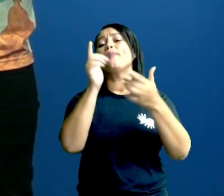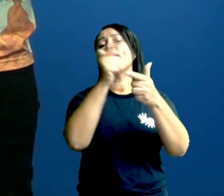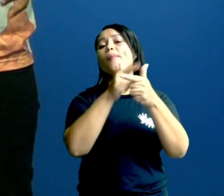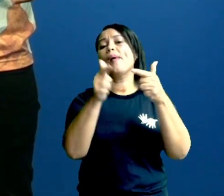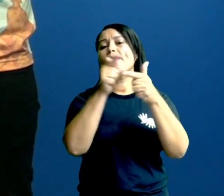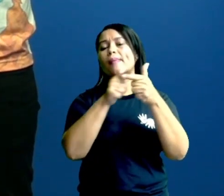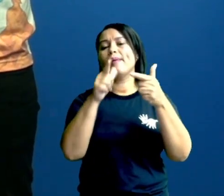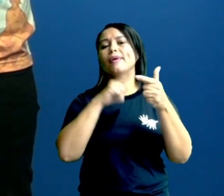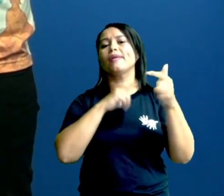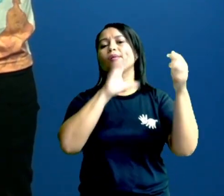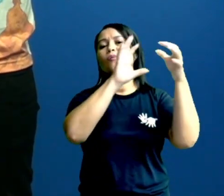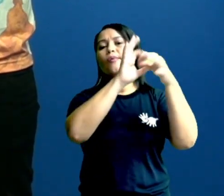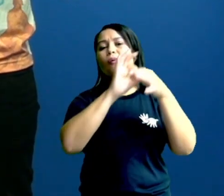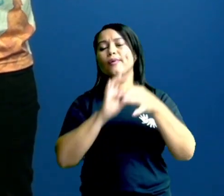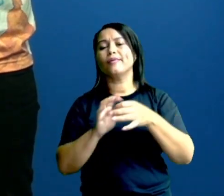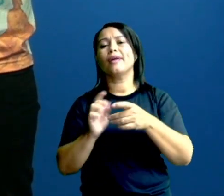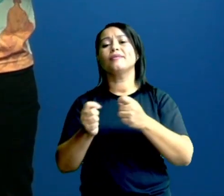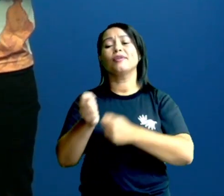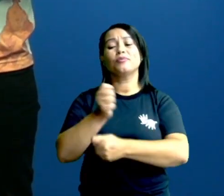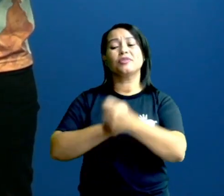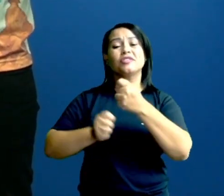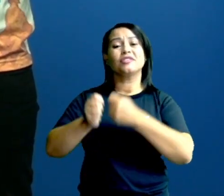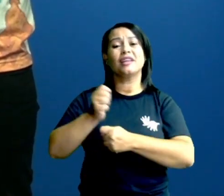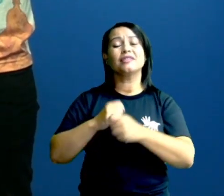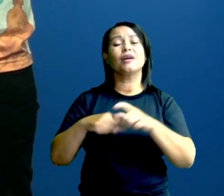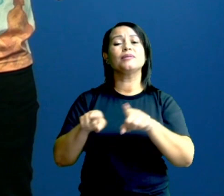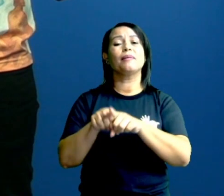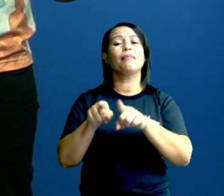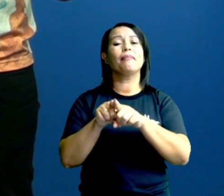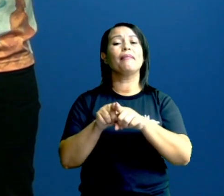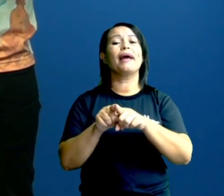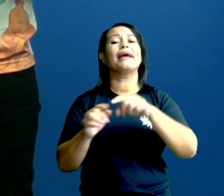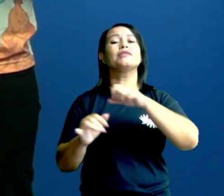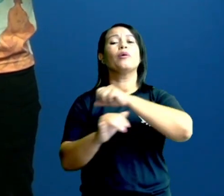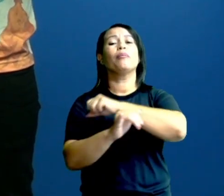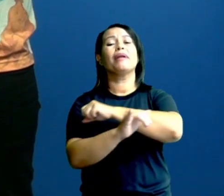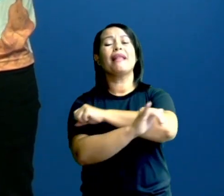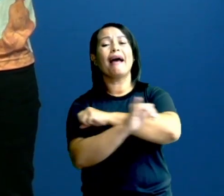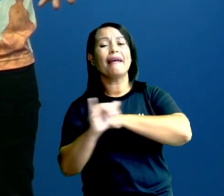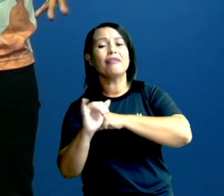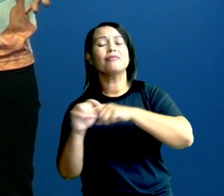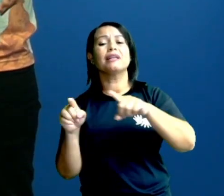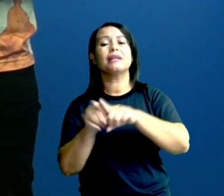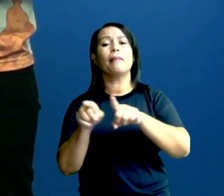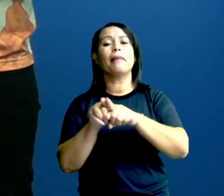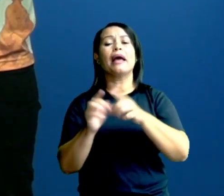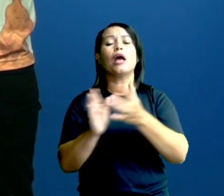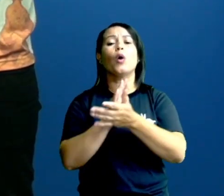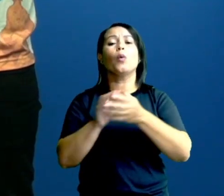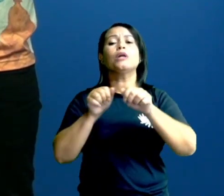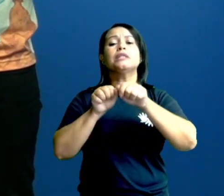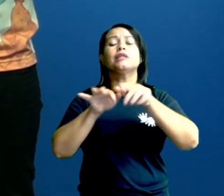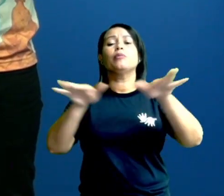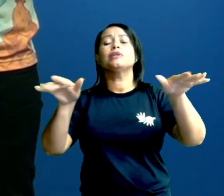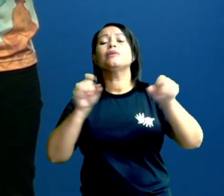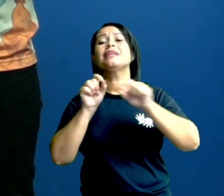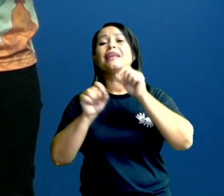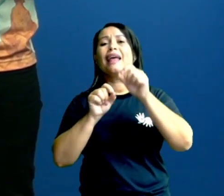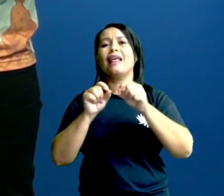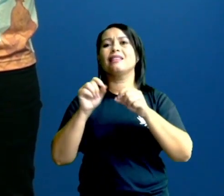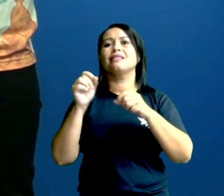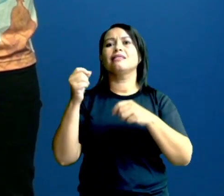no que se refere o contexto da administração pública no contexto da infraestrutura né distribuição de energia